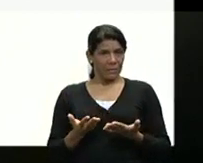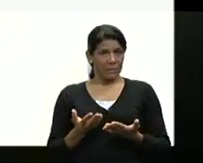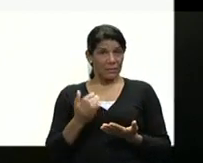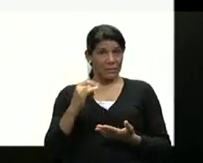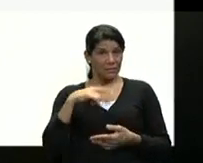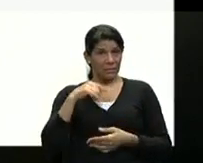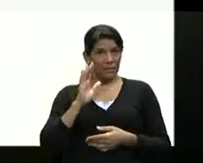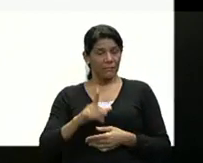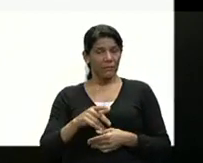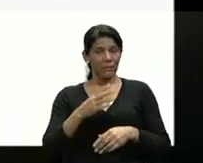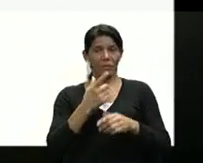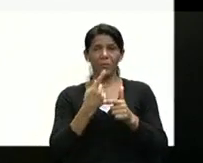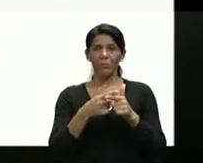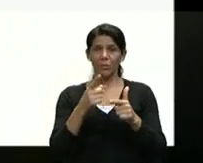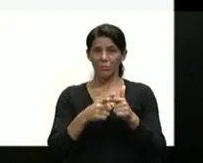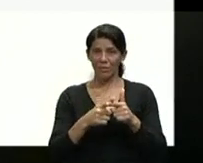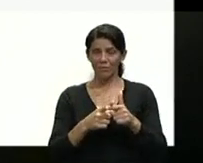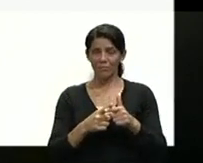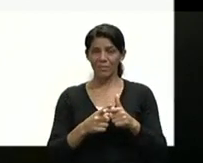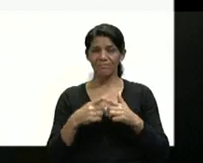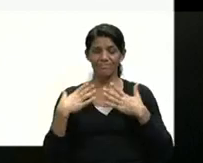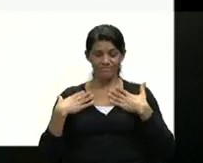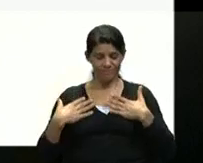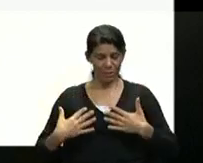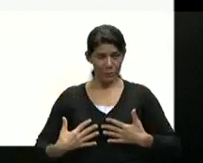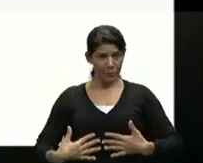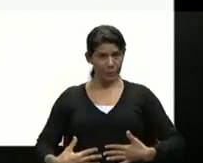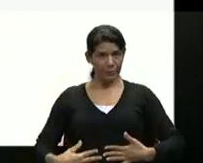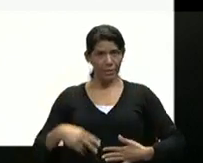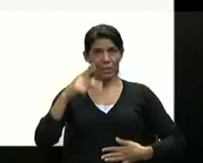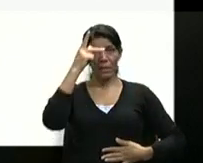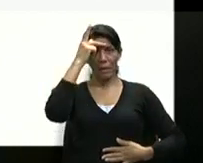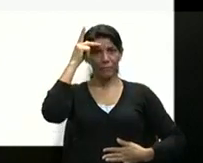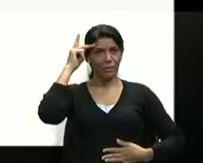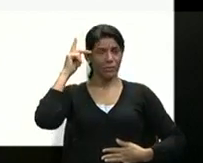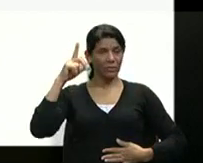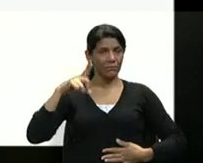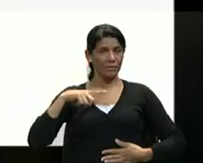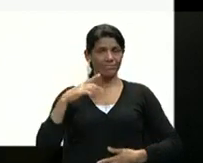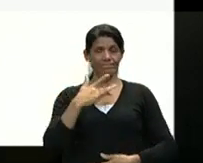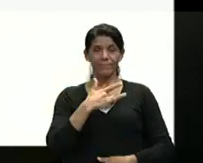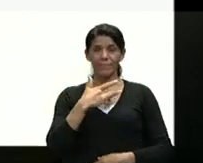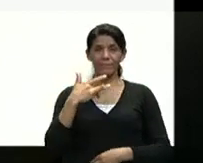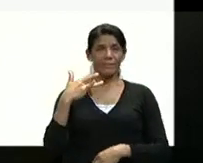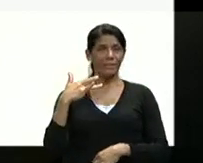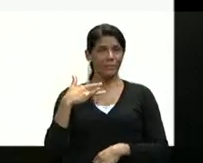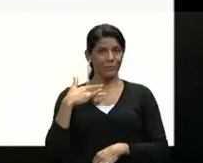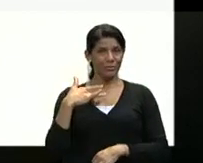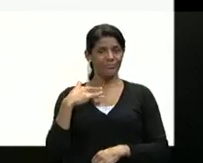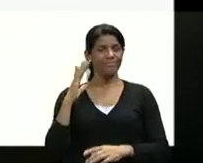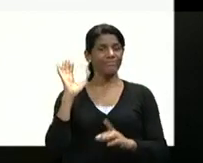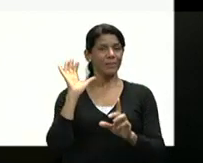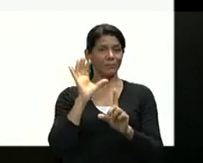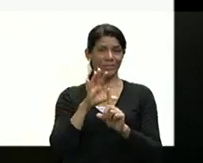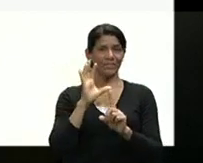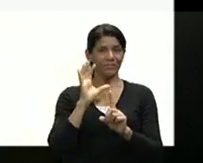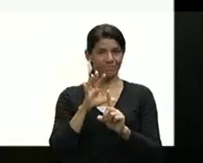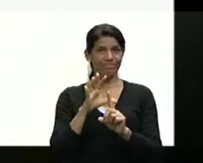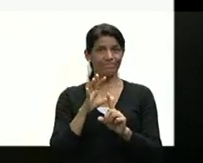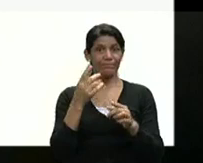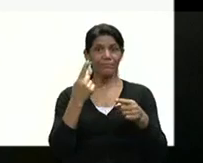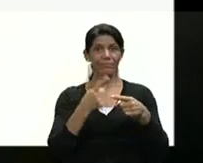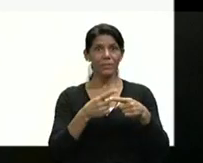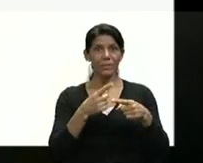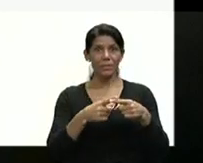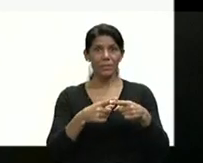Se ela gera lesões físicas, essa pessoa vai ter a sua saúde influenciada, porque